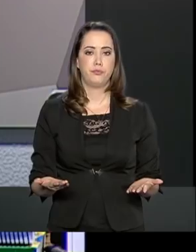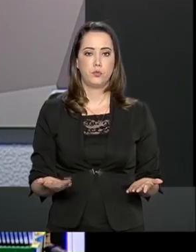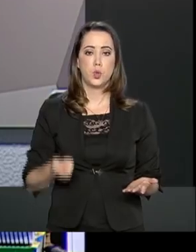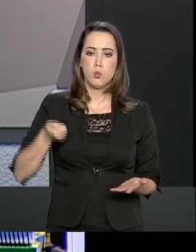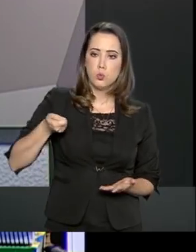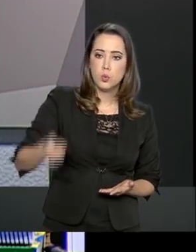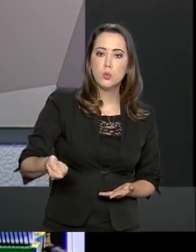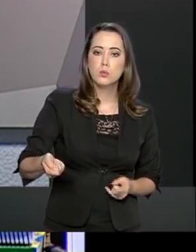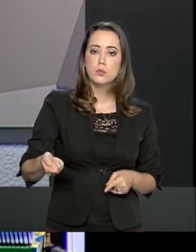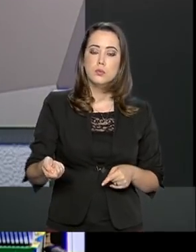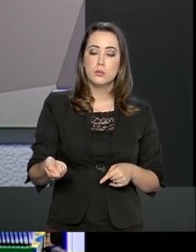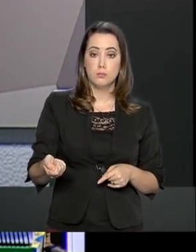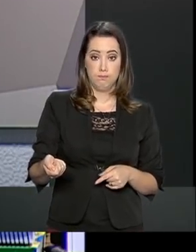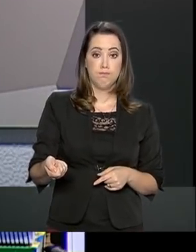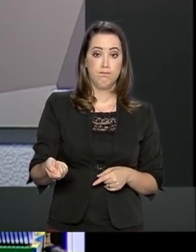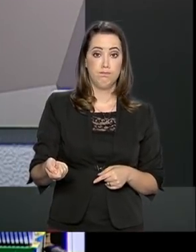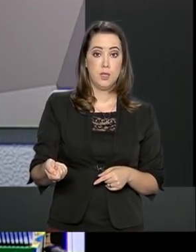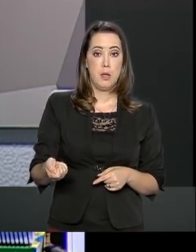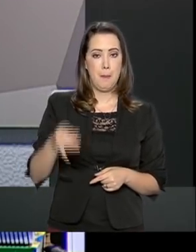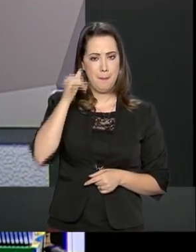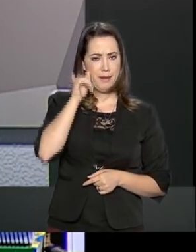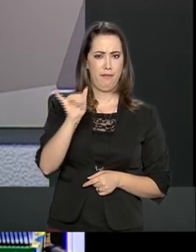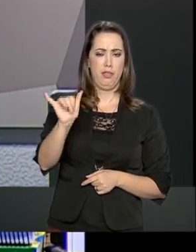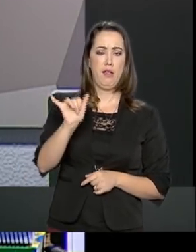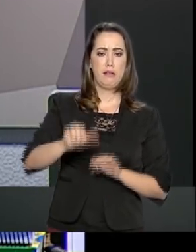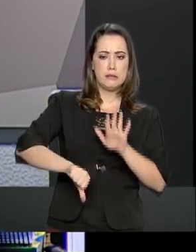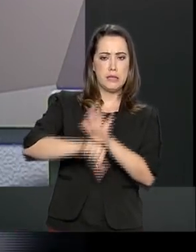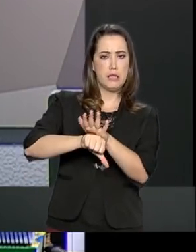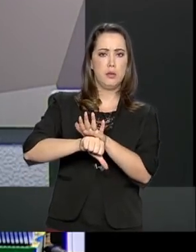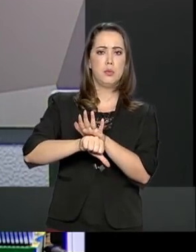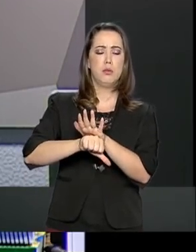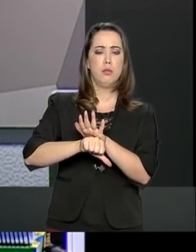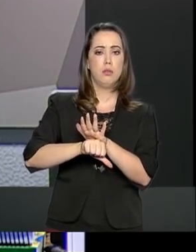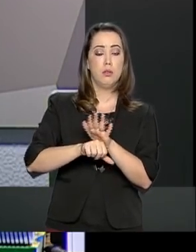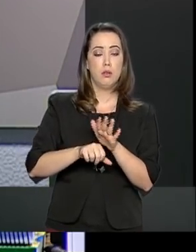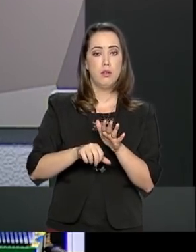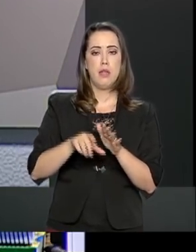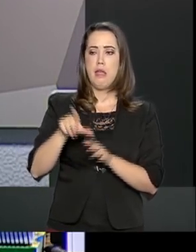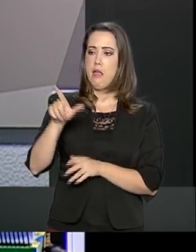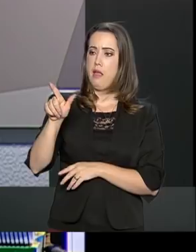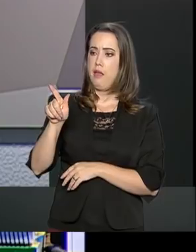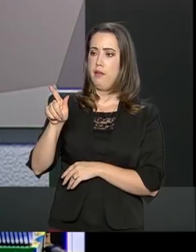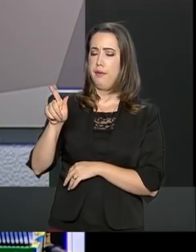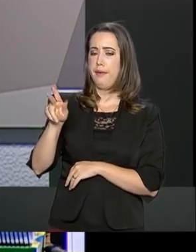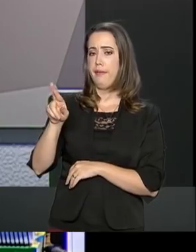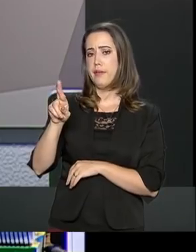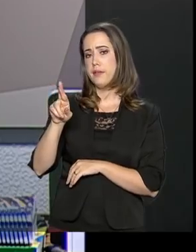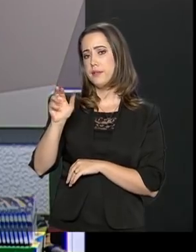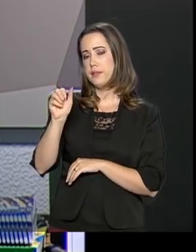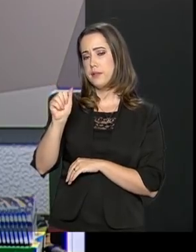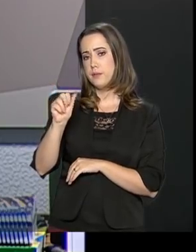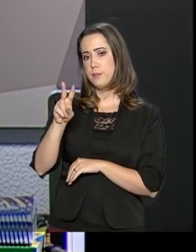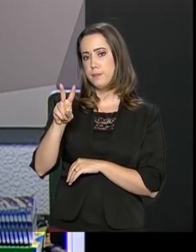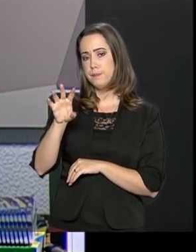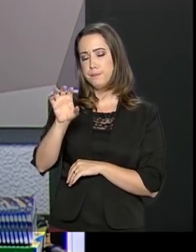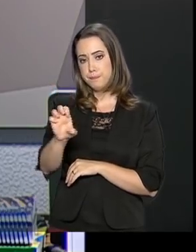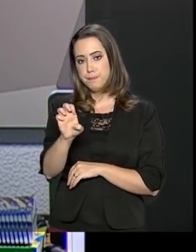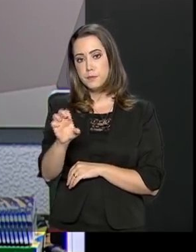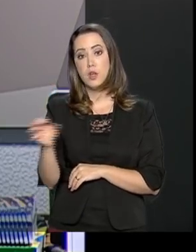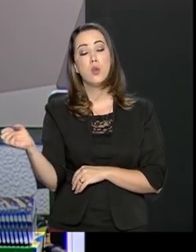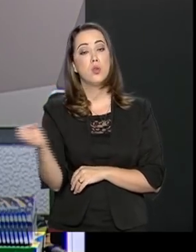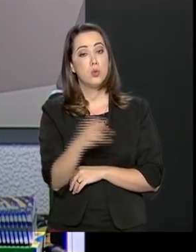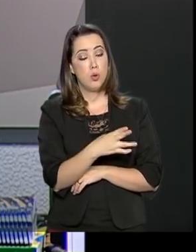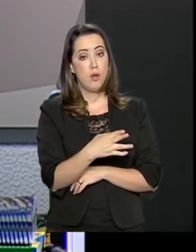Endurecimento em relação à criminalidade mais grave, novos instrumentos para investigação